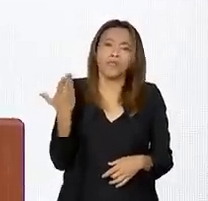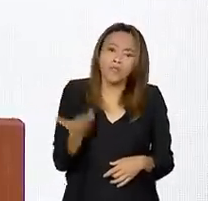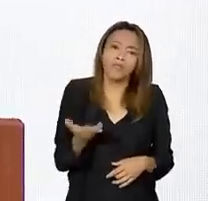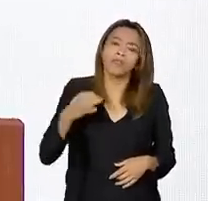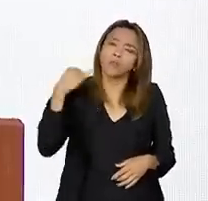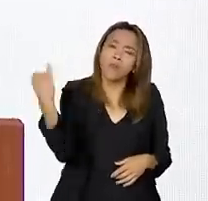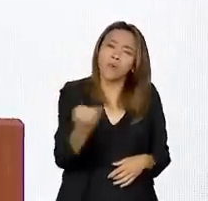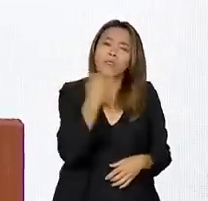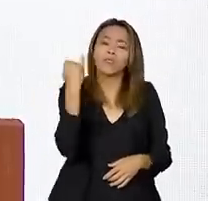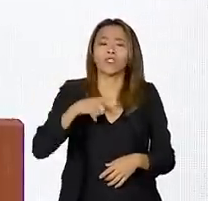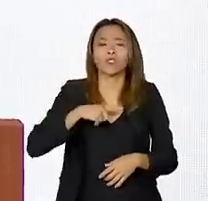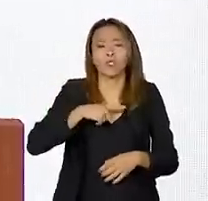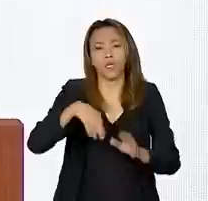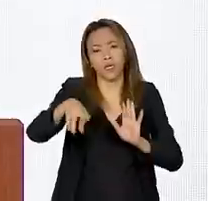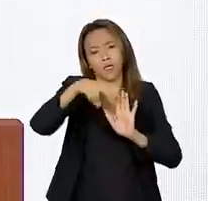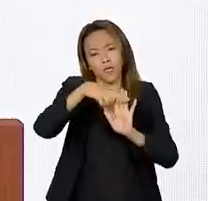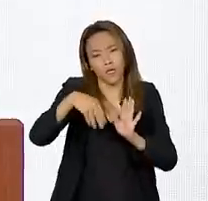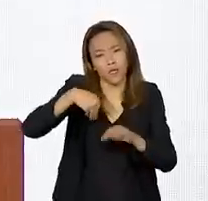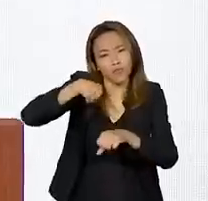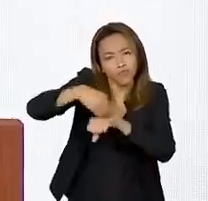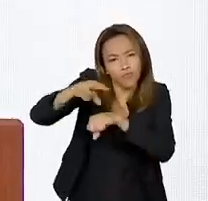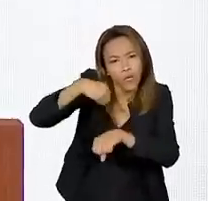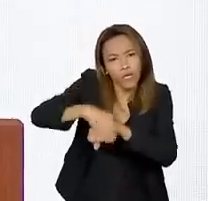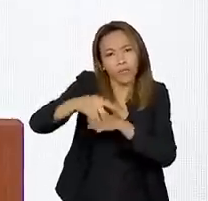produtiva orientada pelo bem-estar.